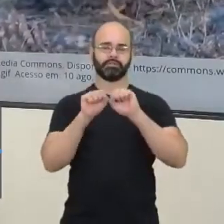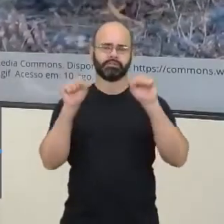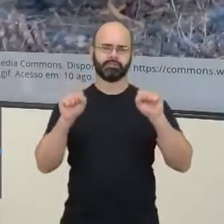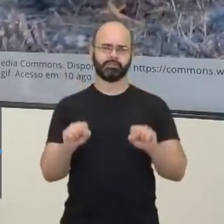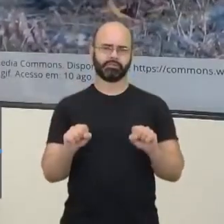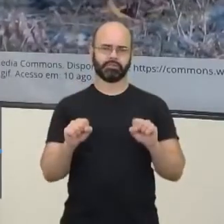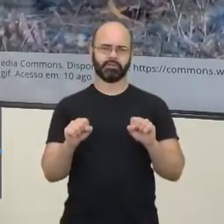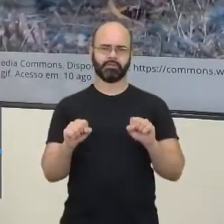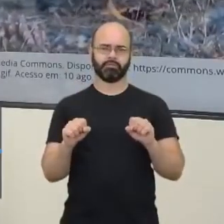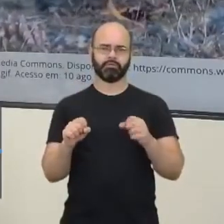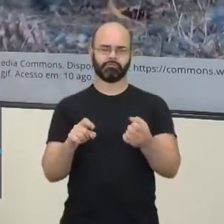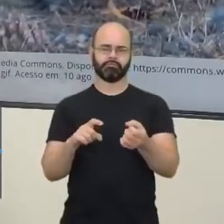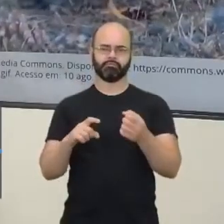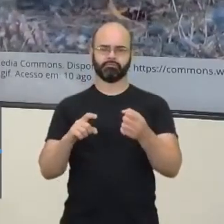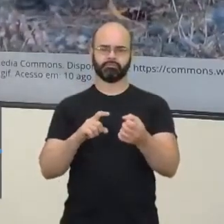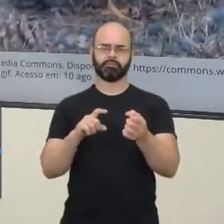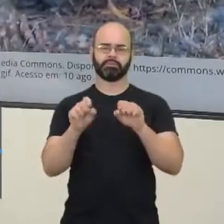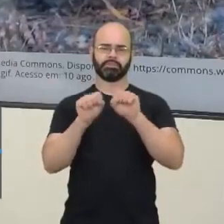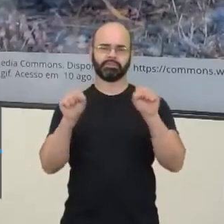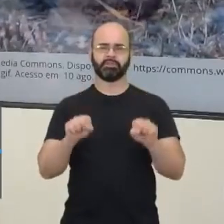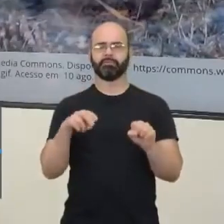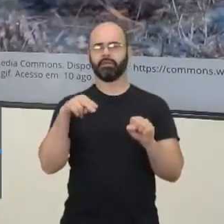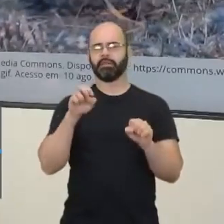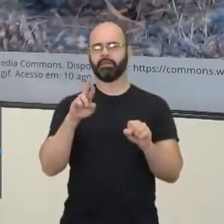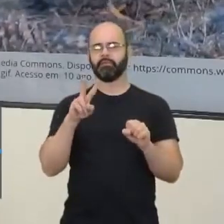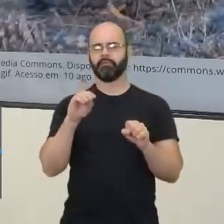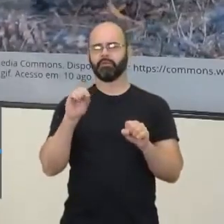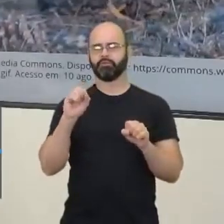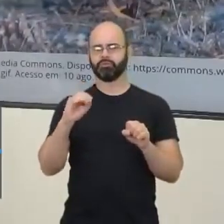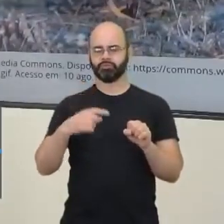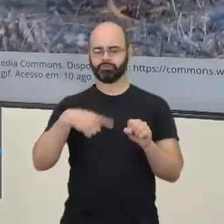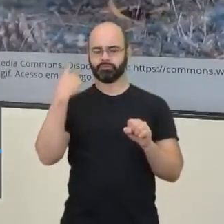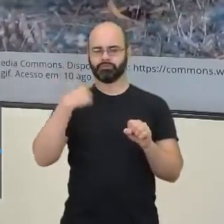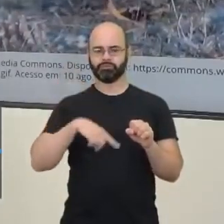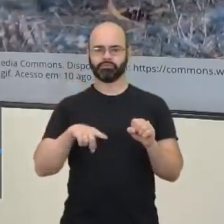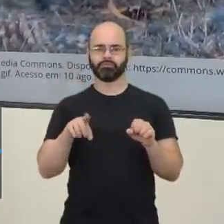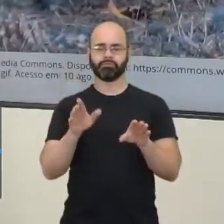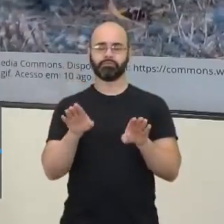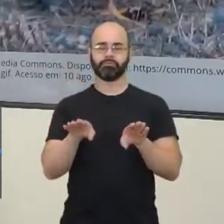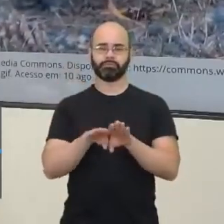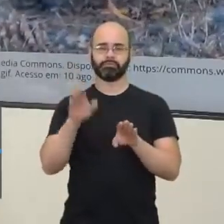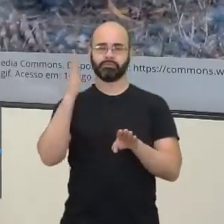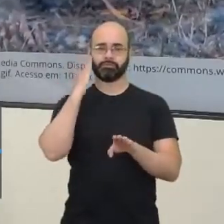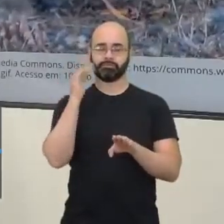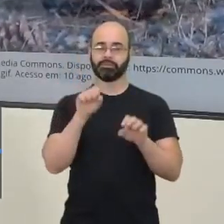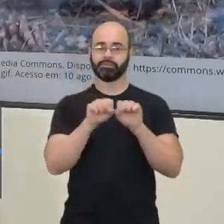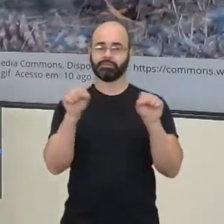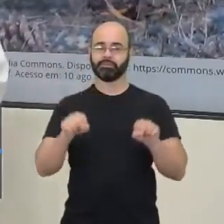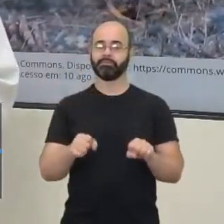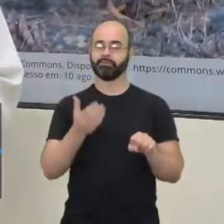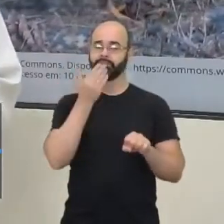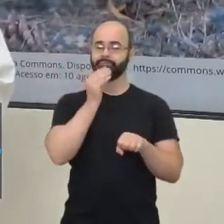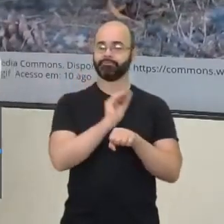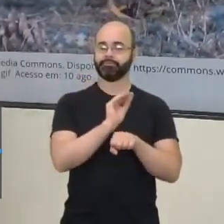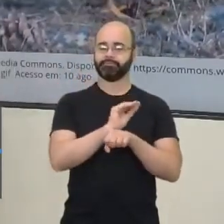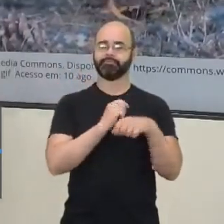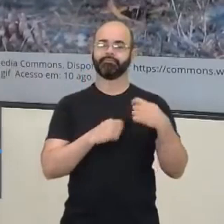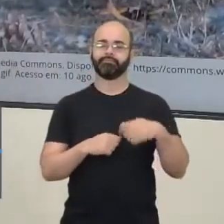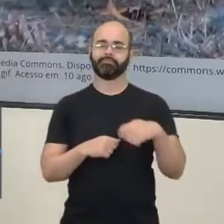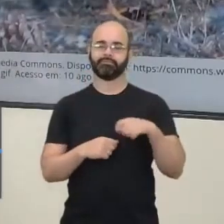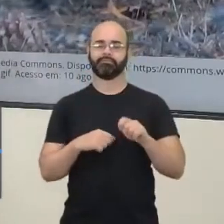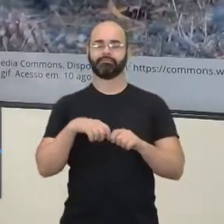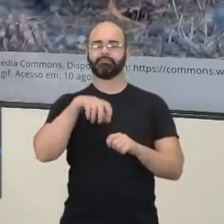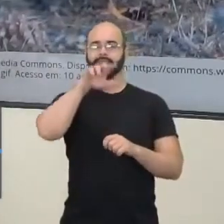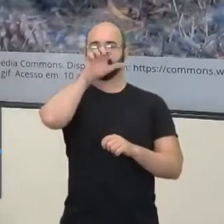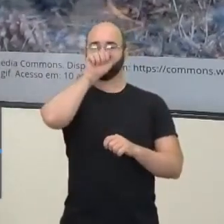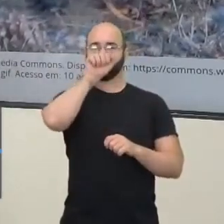vai coordenar tudo isso, mas a gente tem que lembrar que esses sistemas precisam ser alimentados, né? Que precisam receber oxigênio,